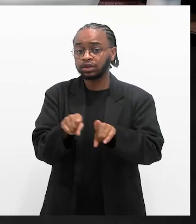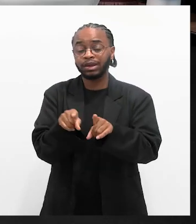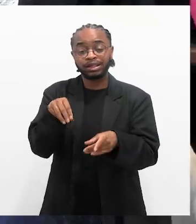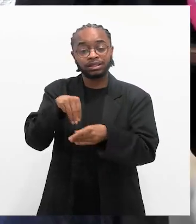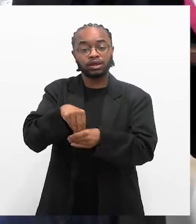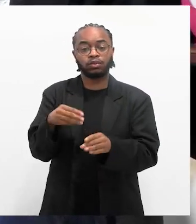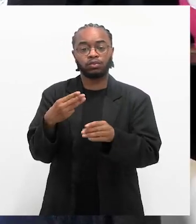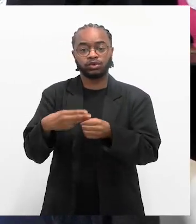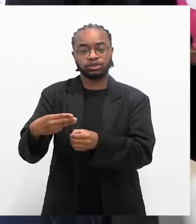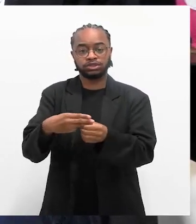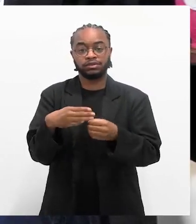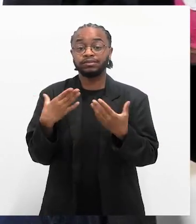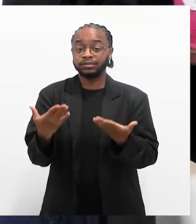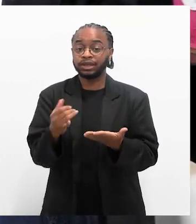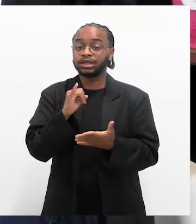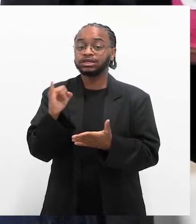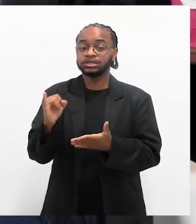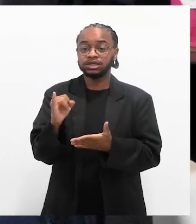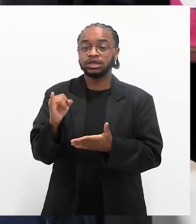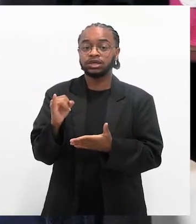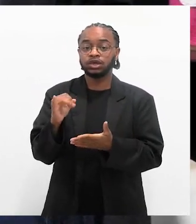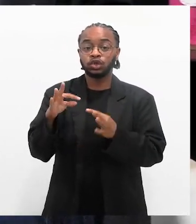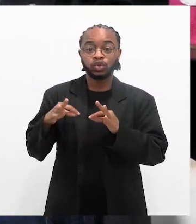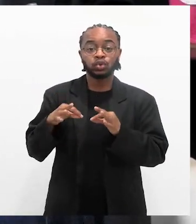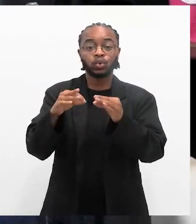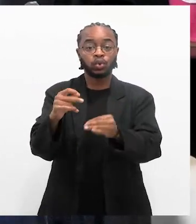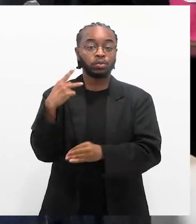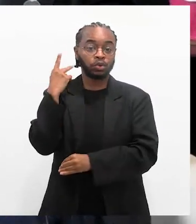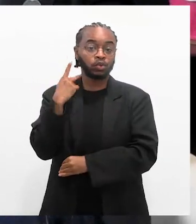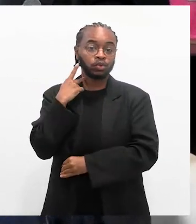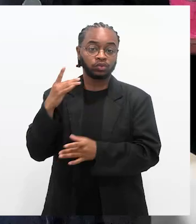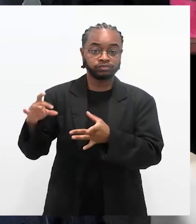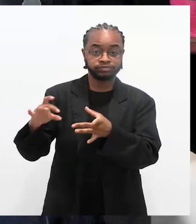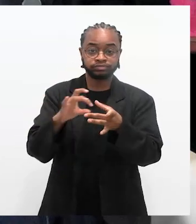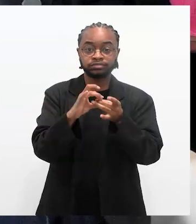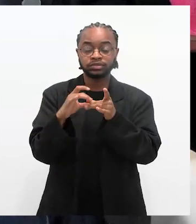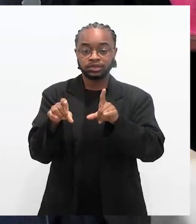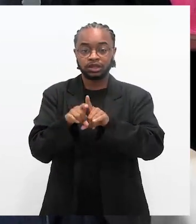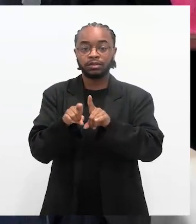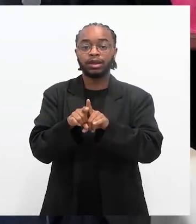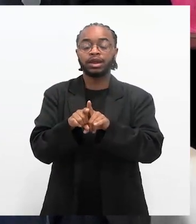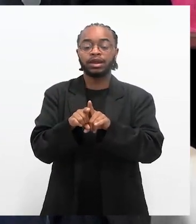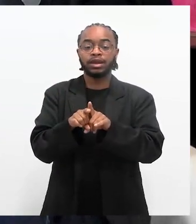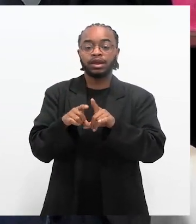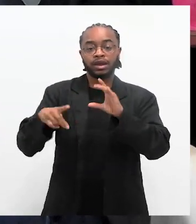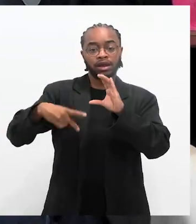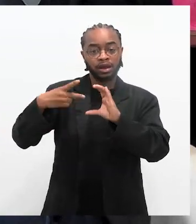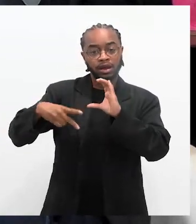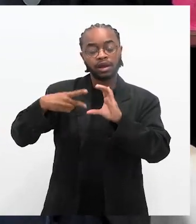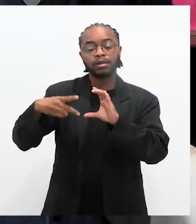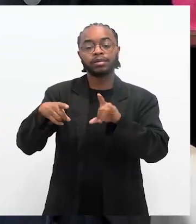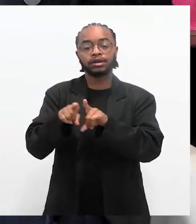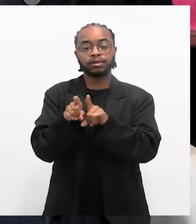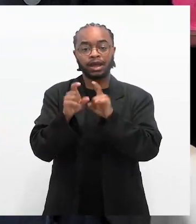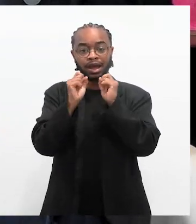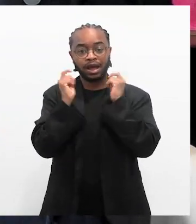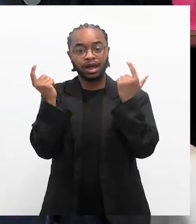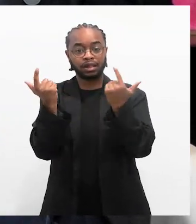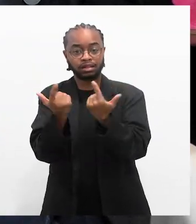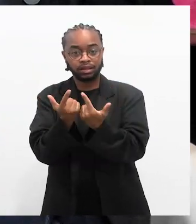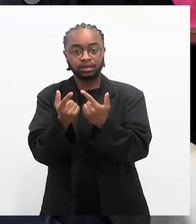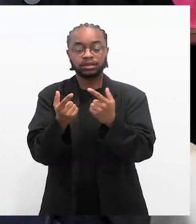acontecer no município. Então, quando a gente coloca todas as procuradorias unidas, câmaras municipais, assembleias legislativas e